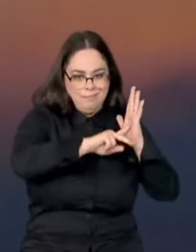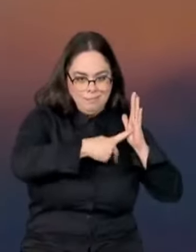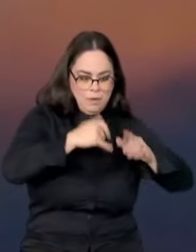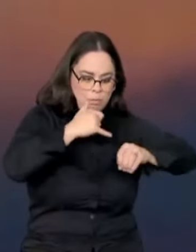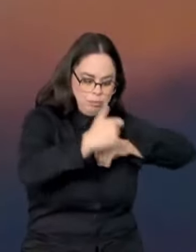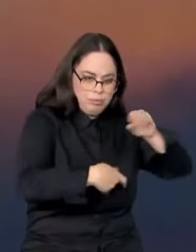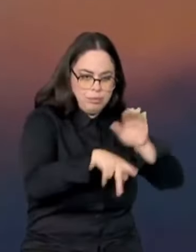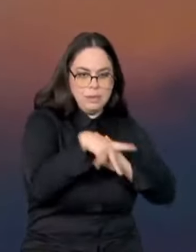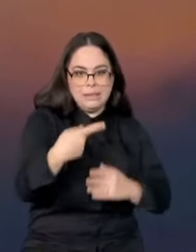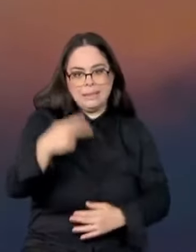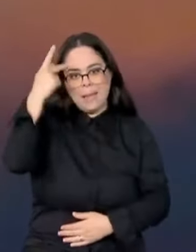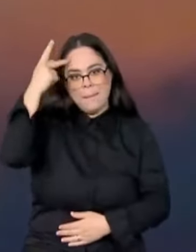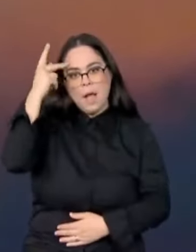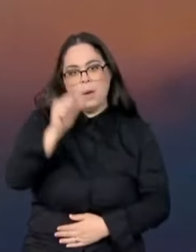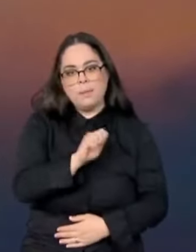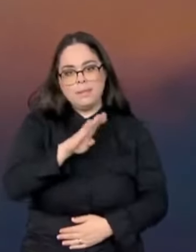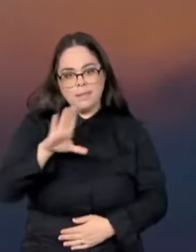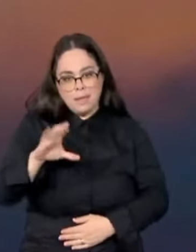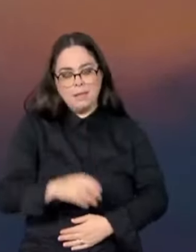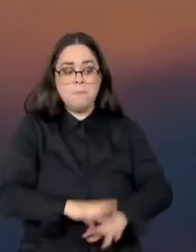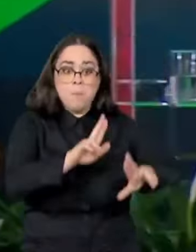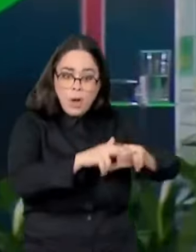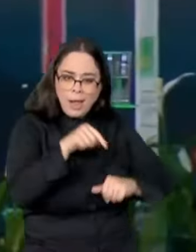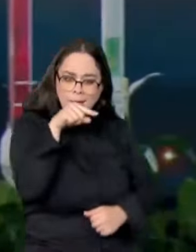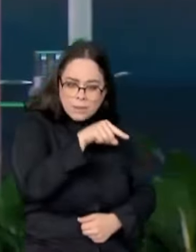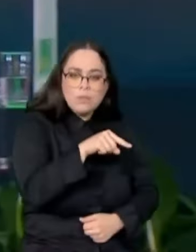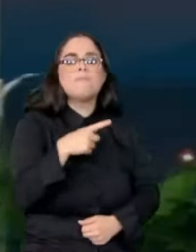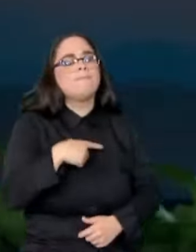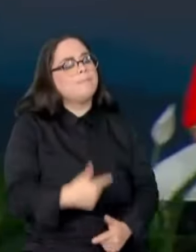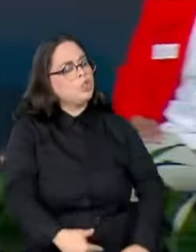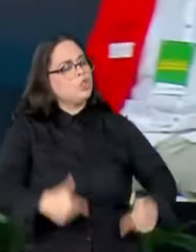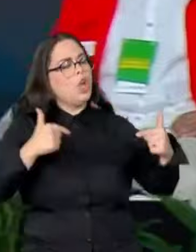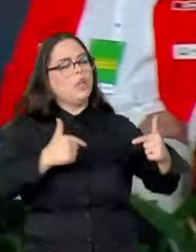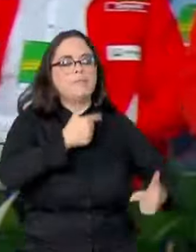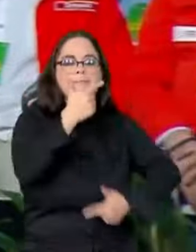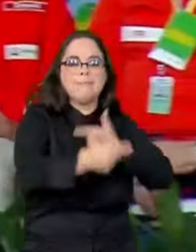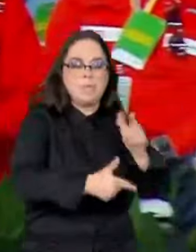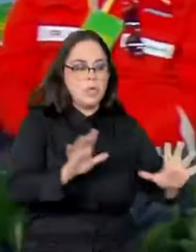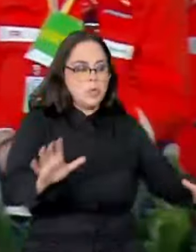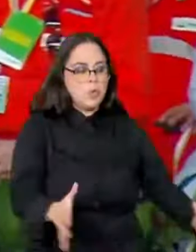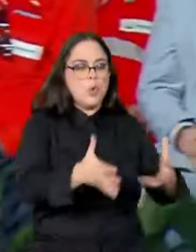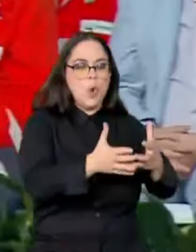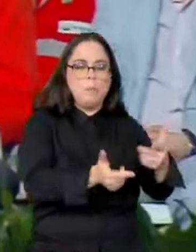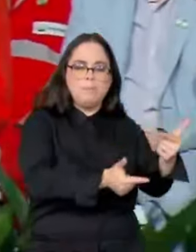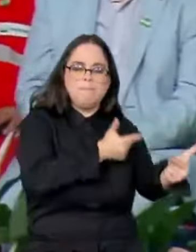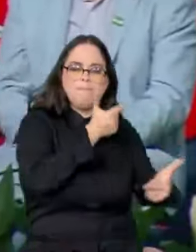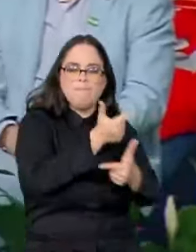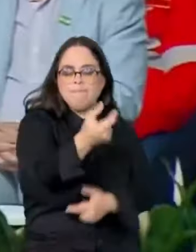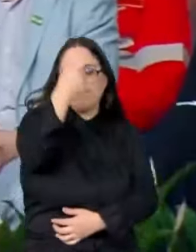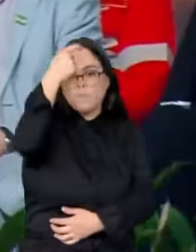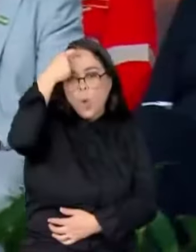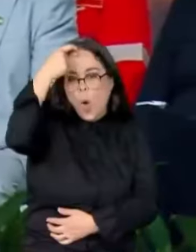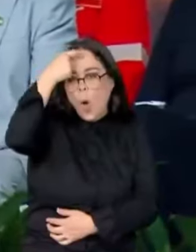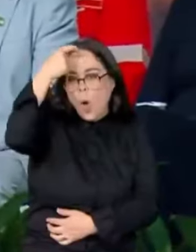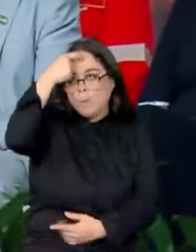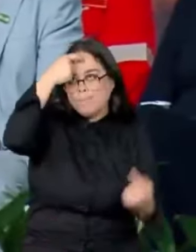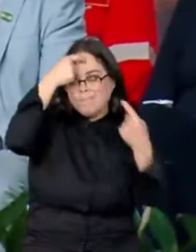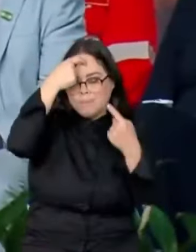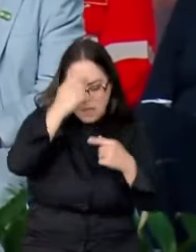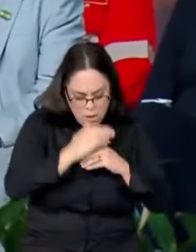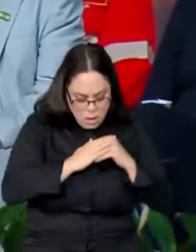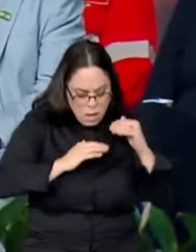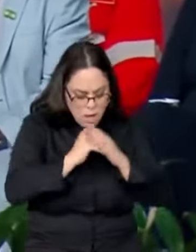metalúrgicos do ABC. E por conta disso, eu tive sorte de trabalhar com uma classe trabalhadora consciente que me ajudou